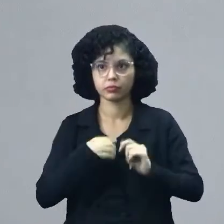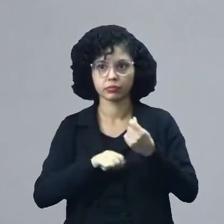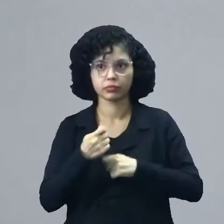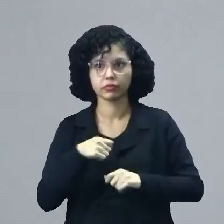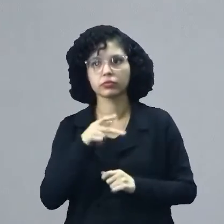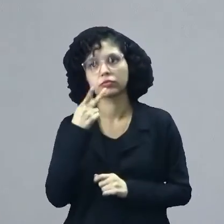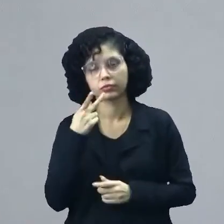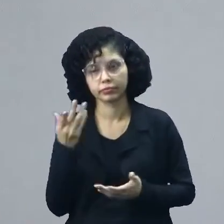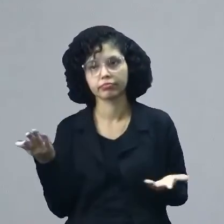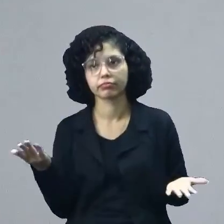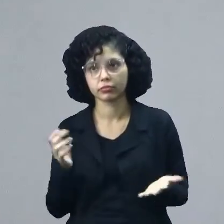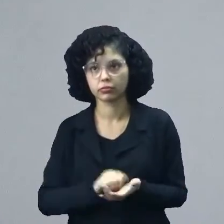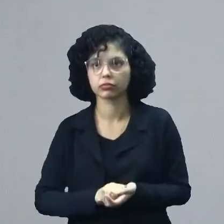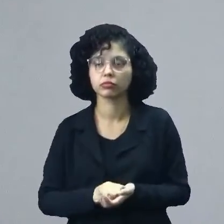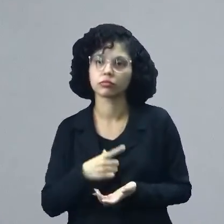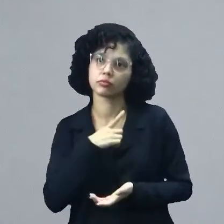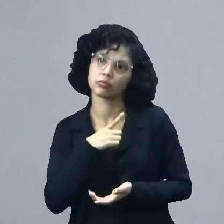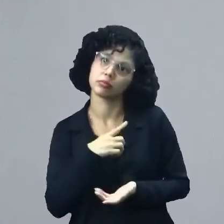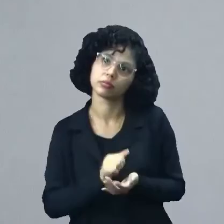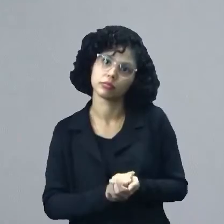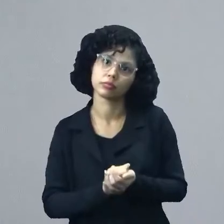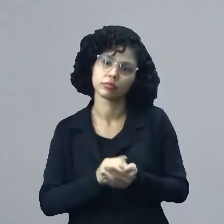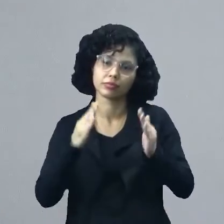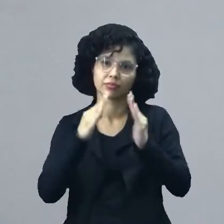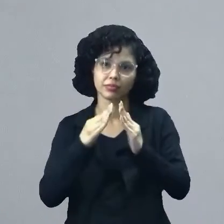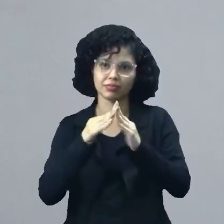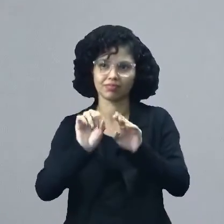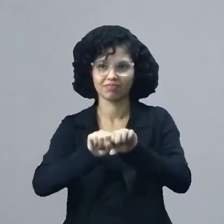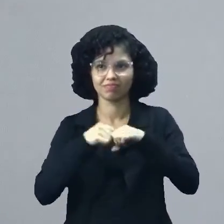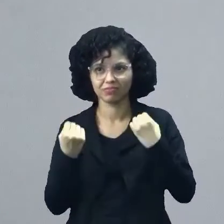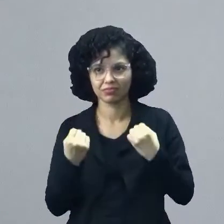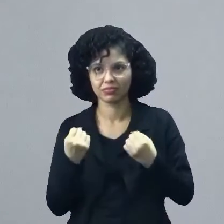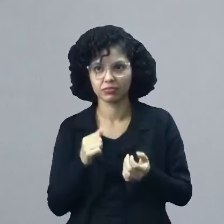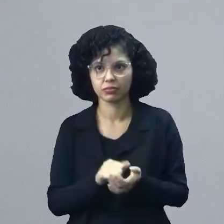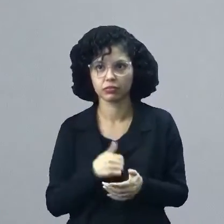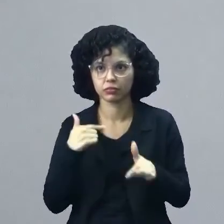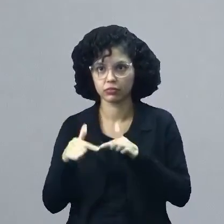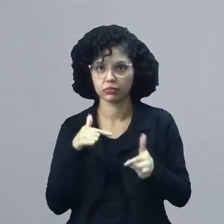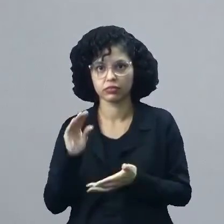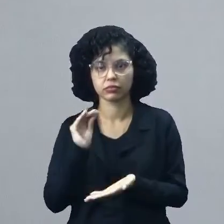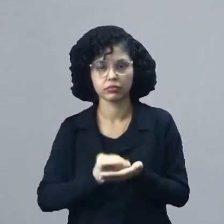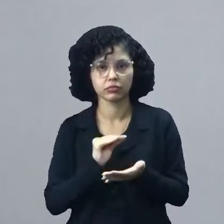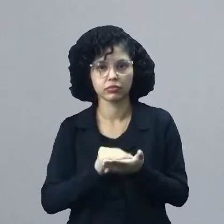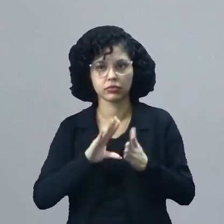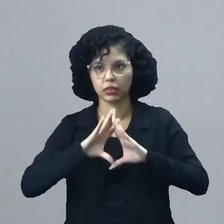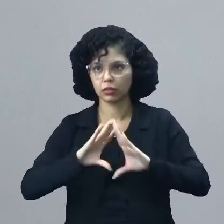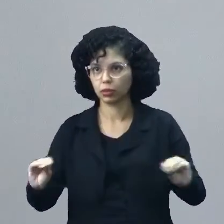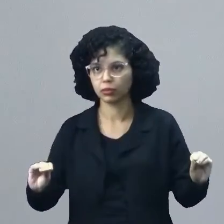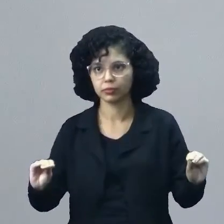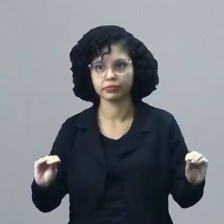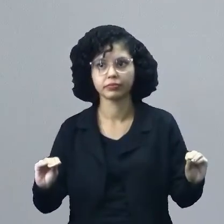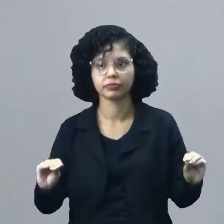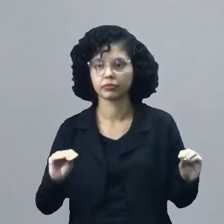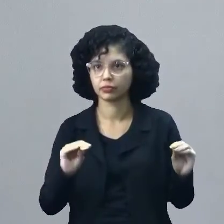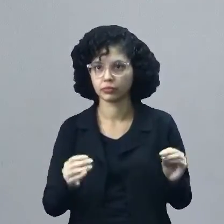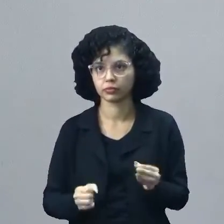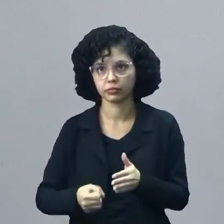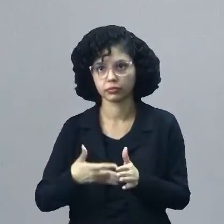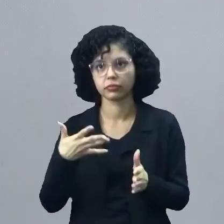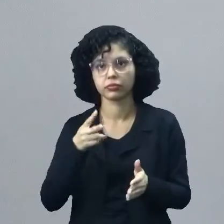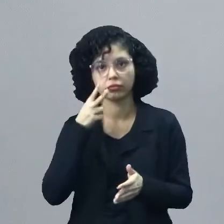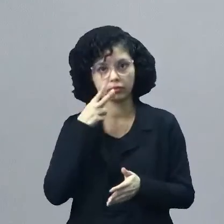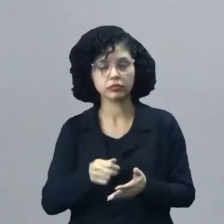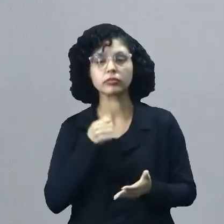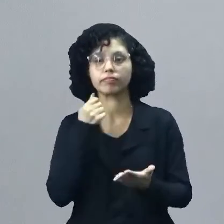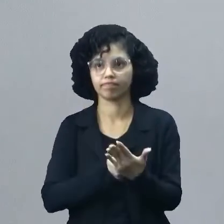economicamente falando ali, né? Tiveram as suas casas destruídas, seus empregos, né, destruídos. Então, muitos se